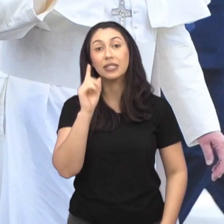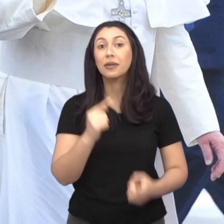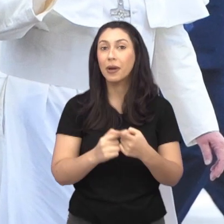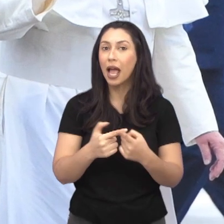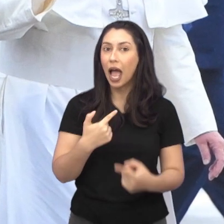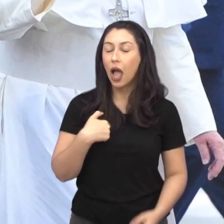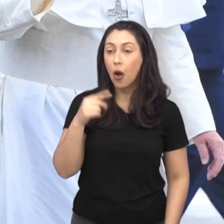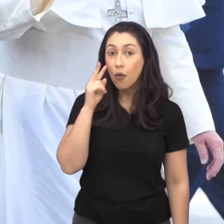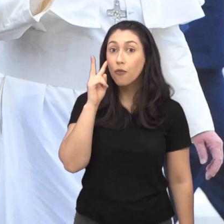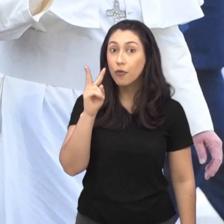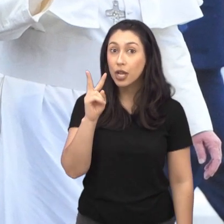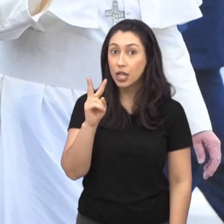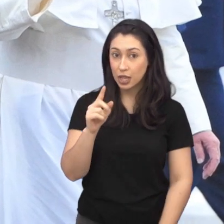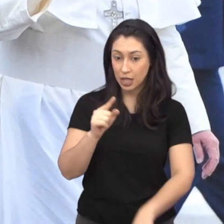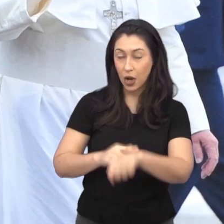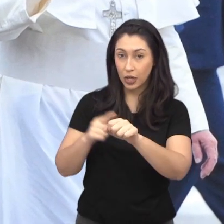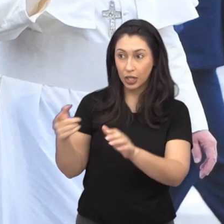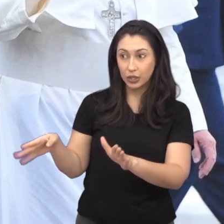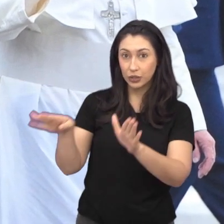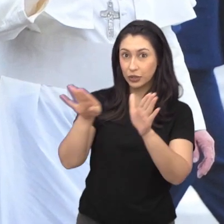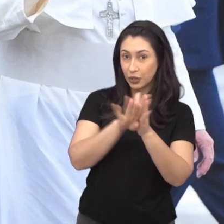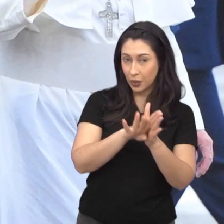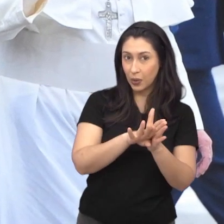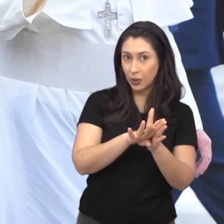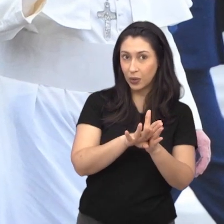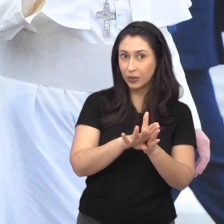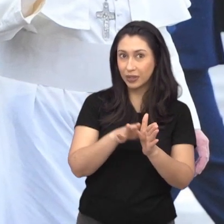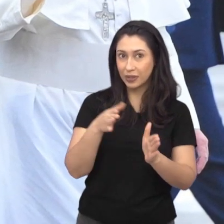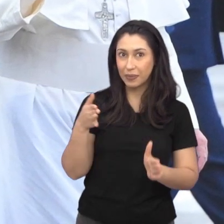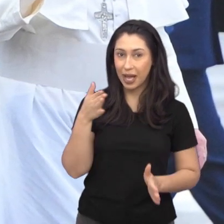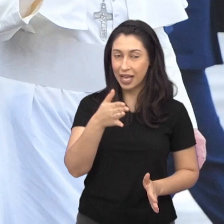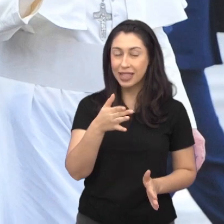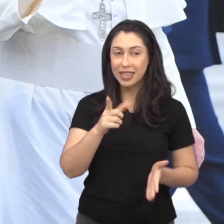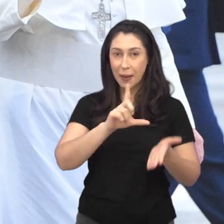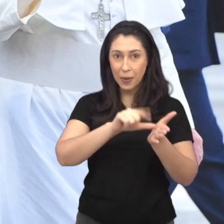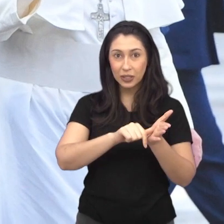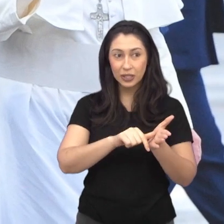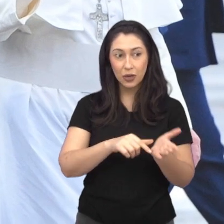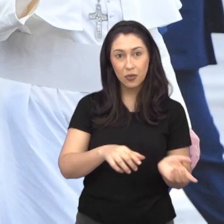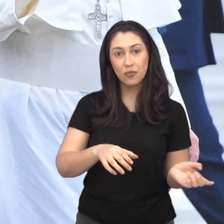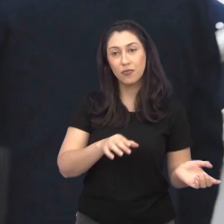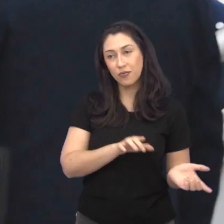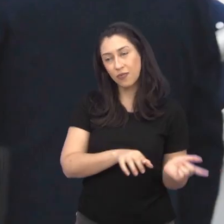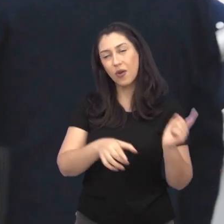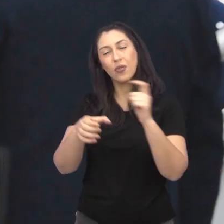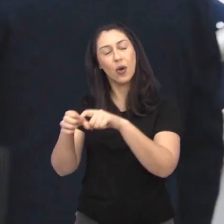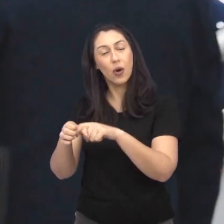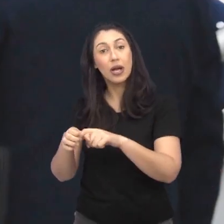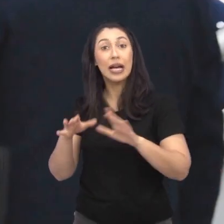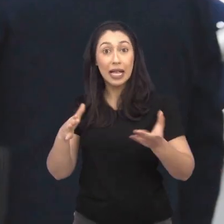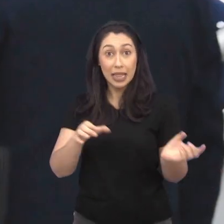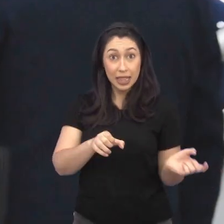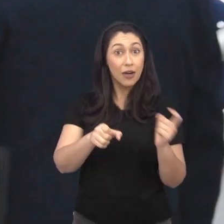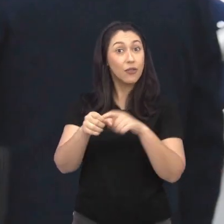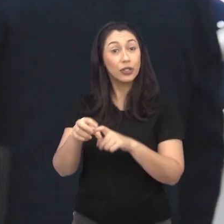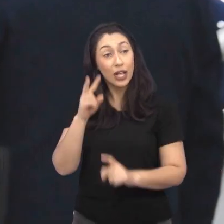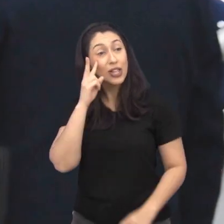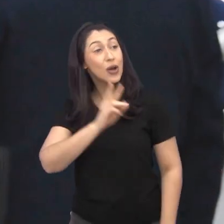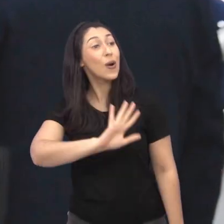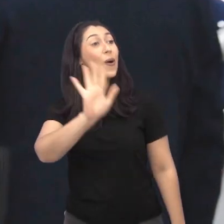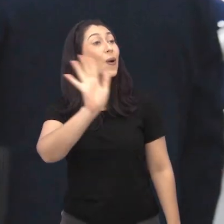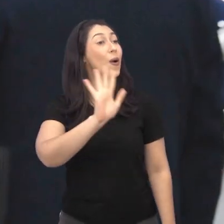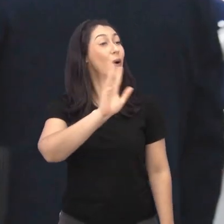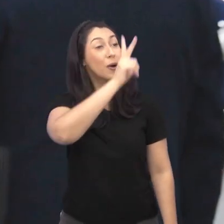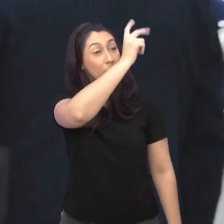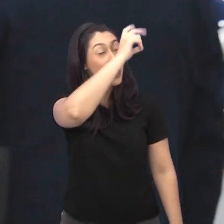duas vezes, quando ele chegou para ir daqui até Guaratinguetá e quando ele voltou de Guaratinguetá para cá. E na volta ele olhou para mim e falou,